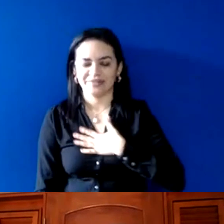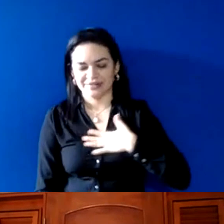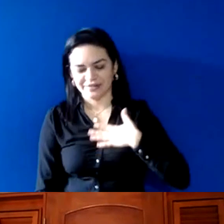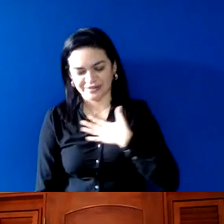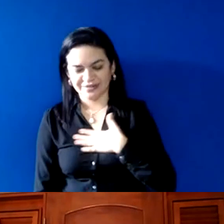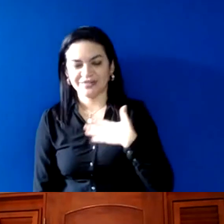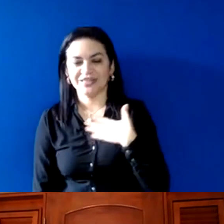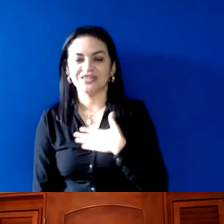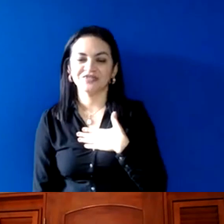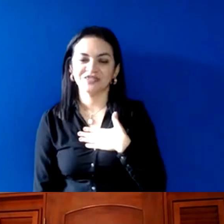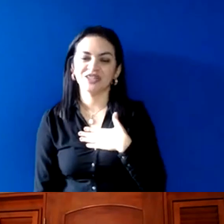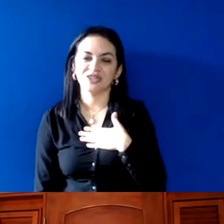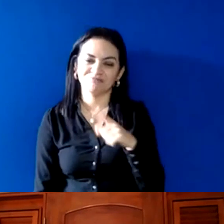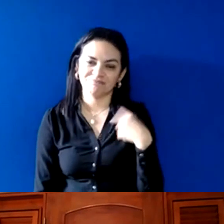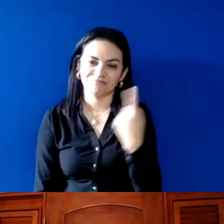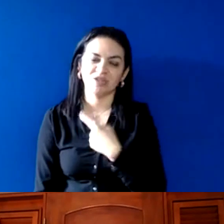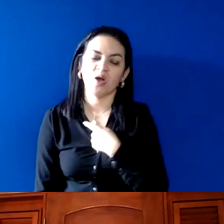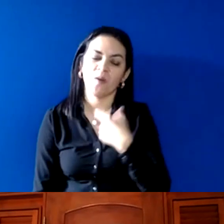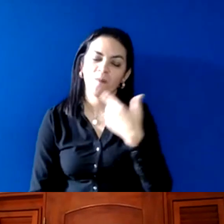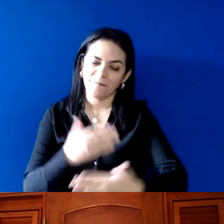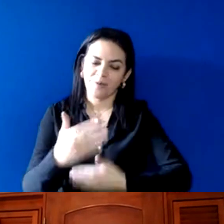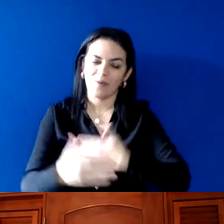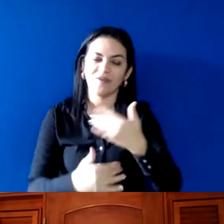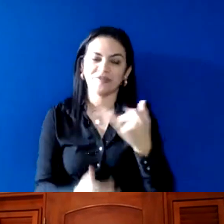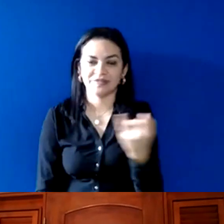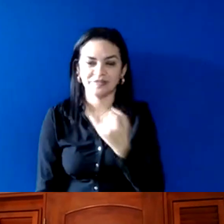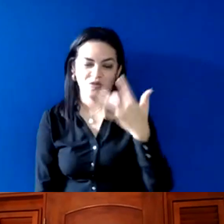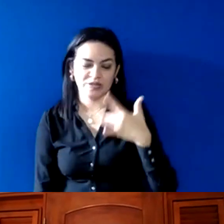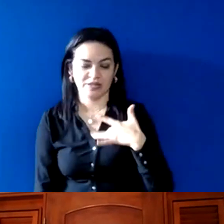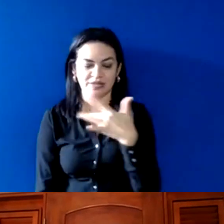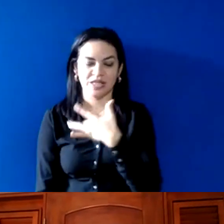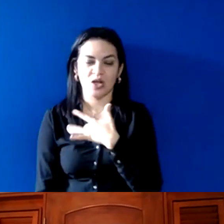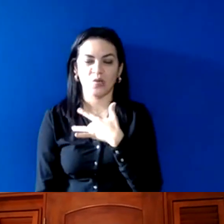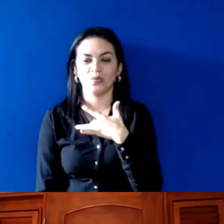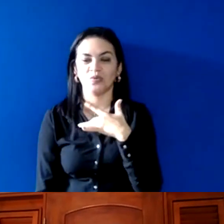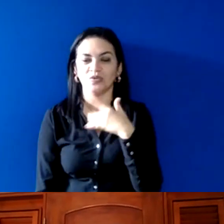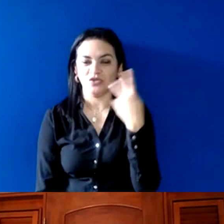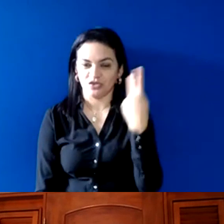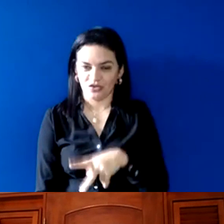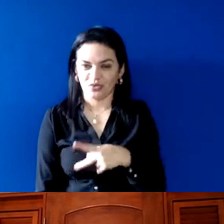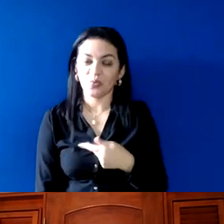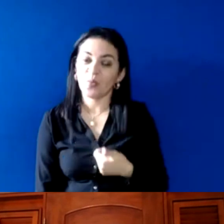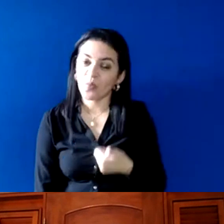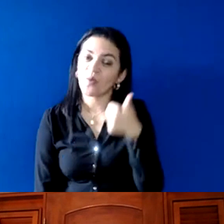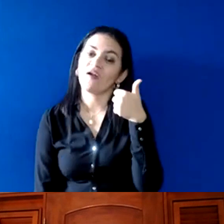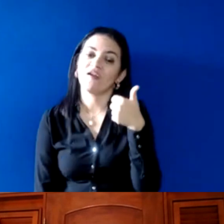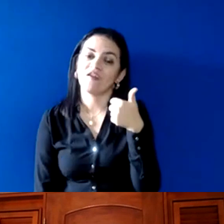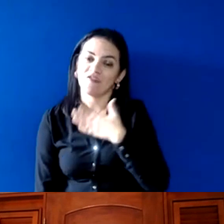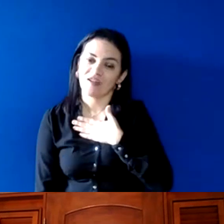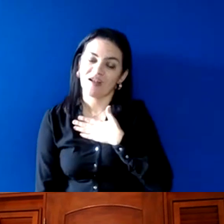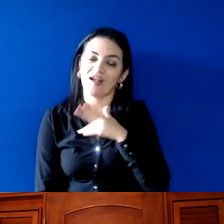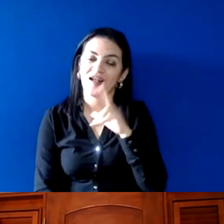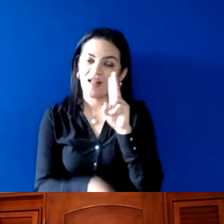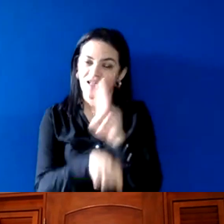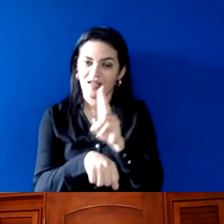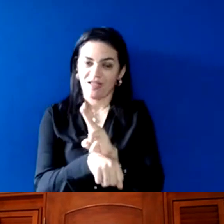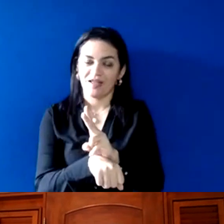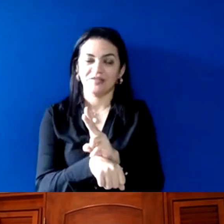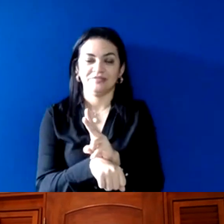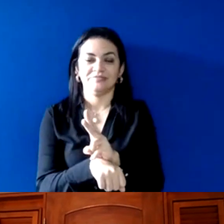o start para esse processo tão importante para a saúde do nosso Estado, qualificar a linha de cuidado em saúde da